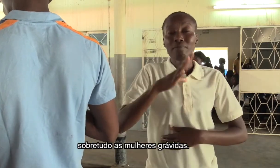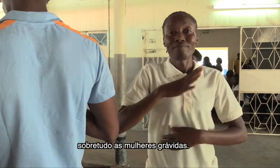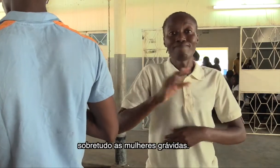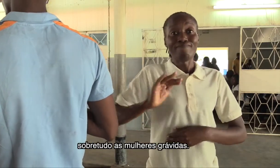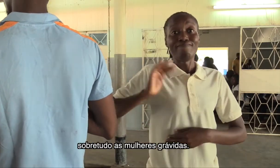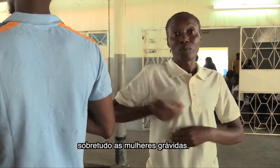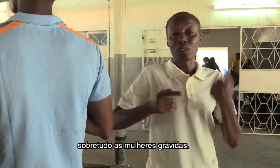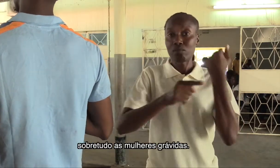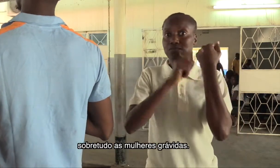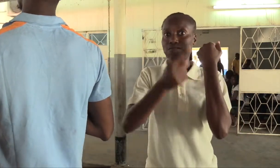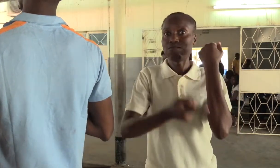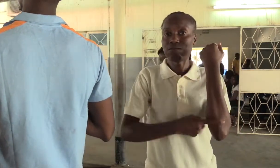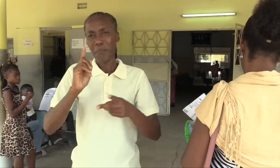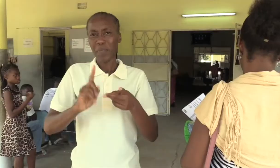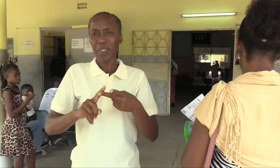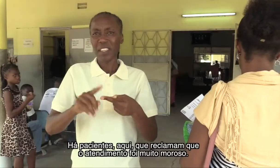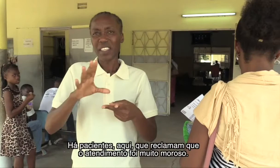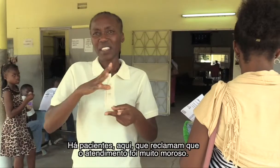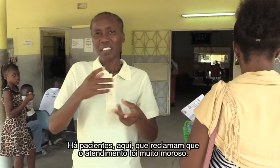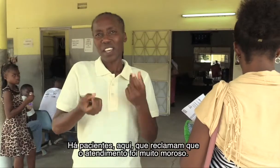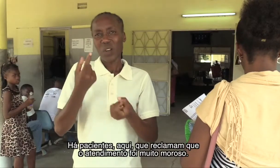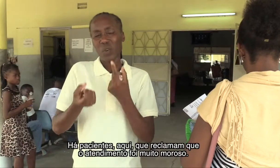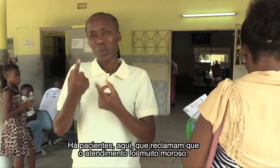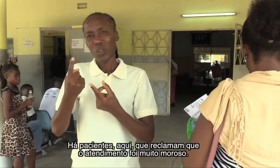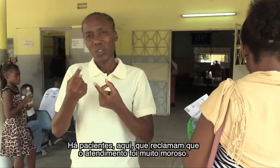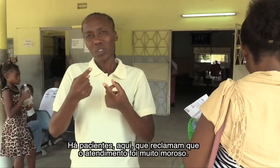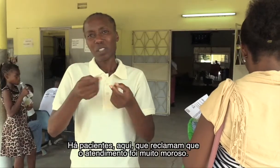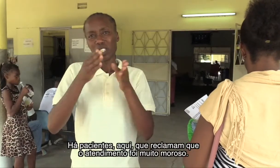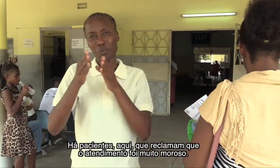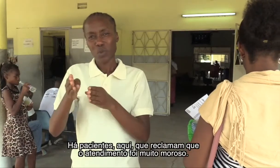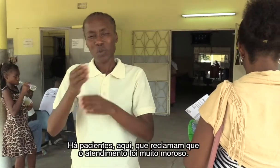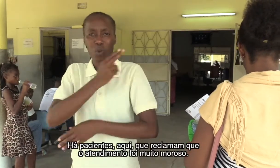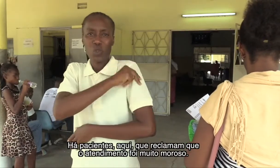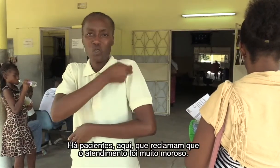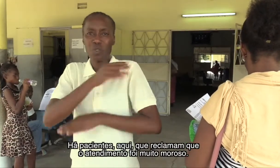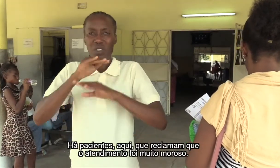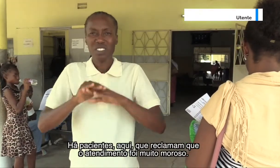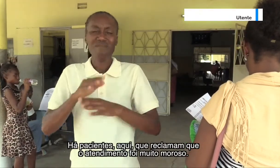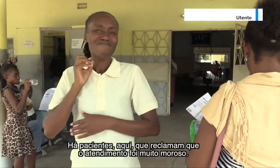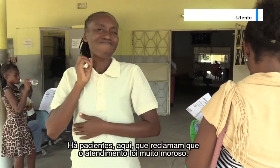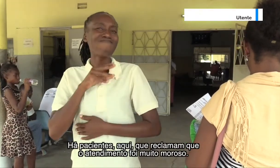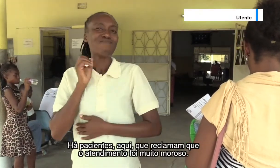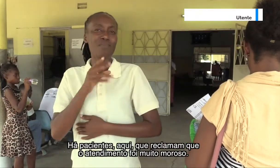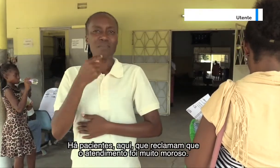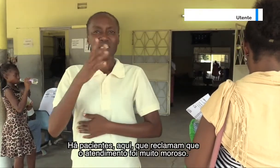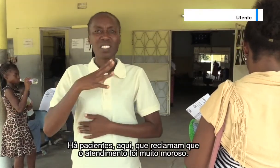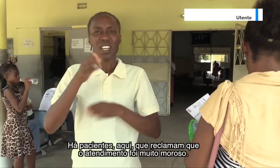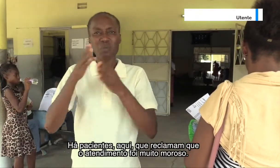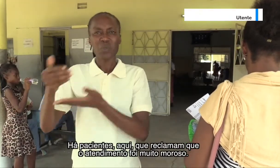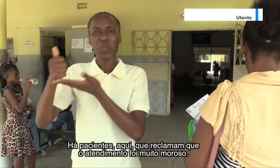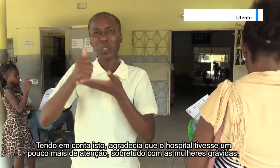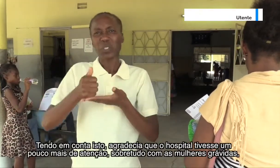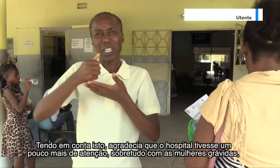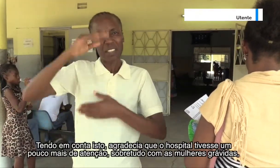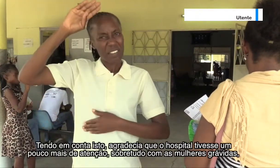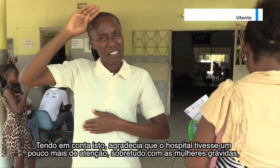grávidas aqui. Tem outras irmãs aqui no hospital que estão a reclamar que o atendimento foi muito